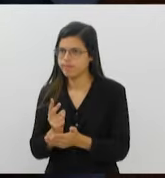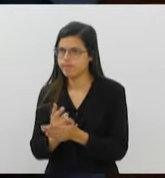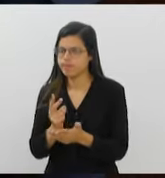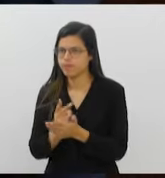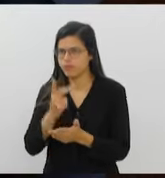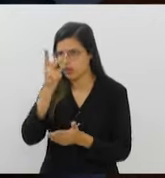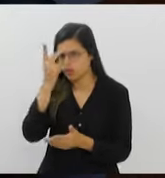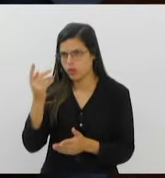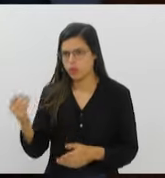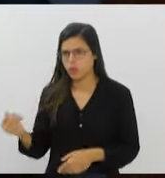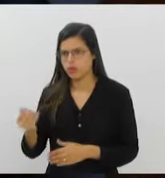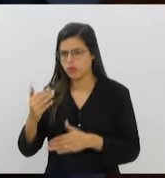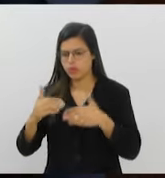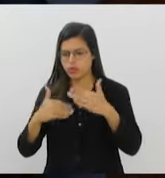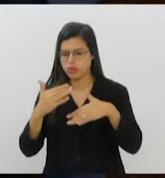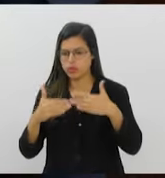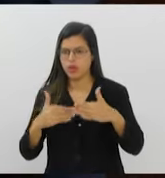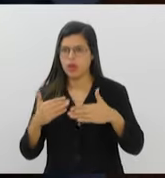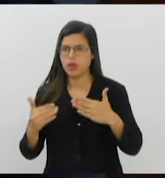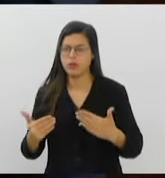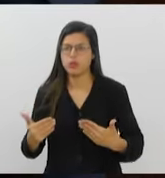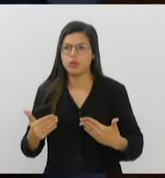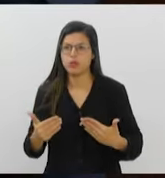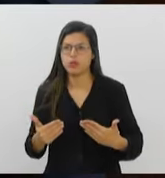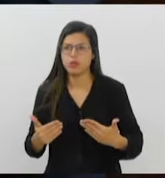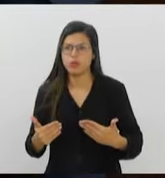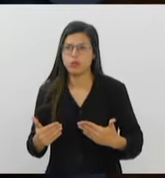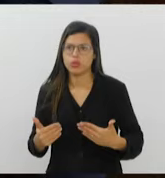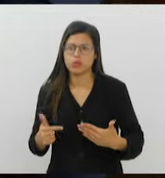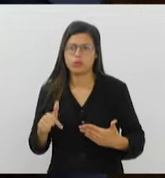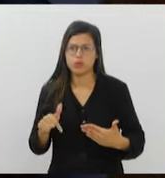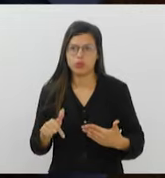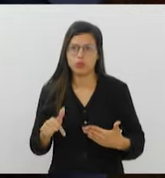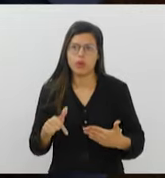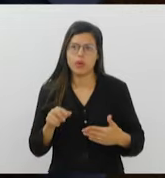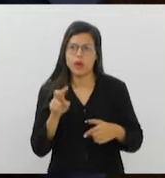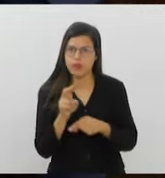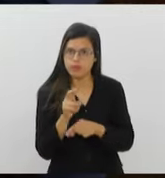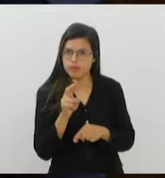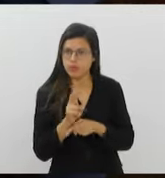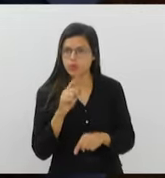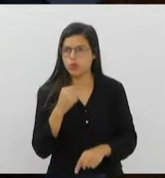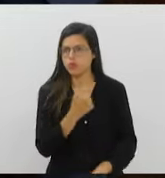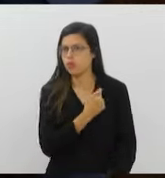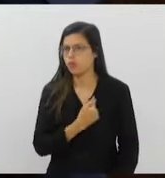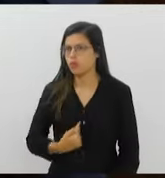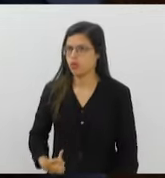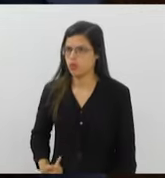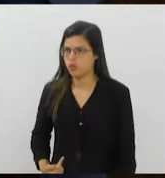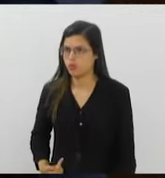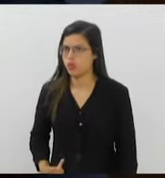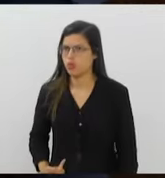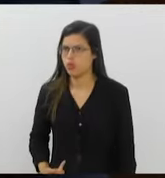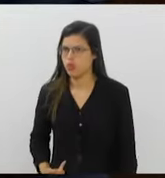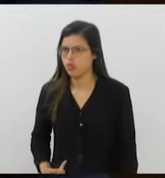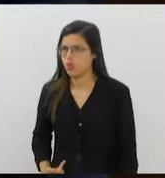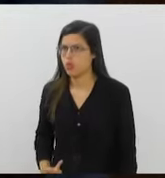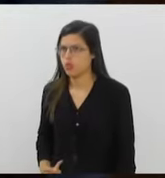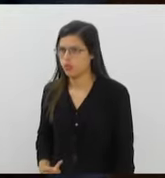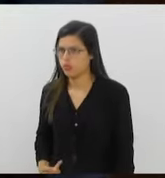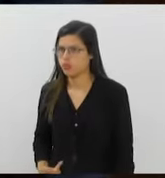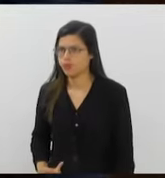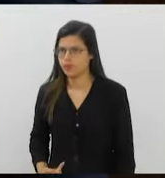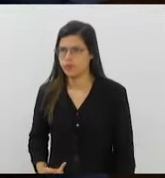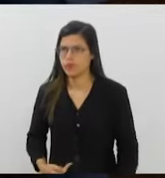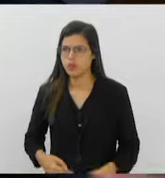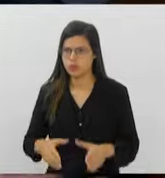nesse processo para zelarmos pelo nosso governador. Eu quero deixar claro aqui, eu fui líder do governador aqui nessa casa,